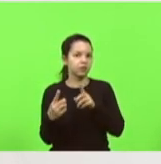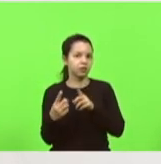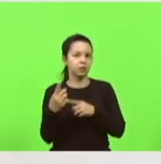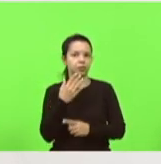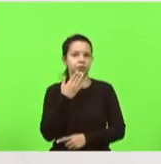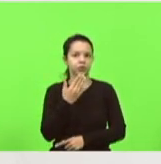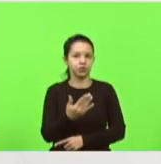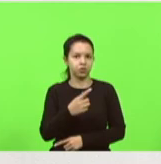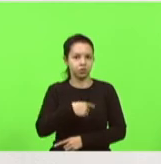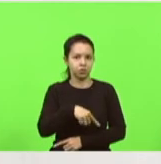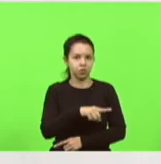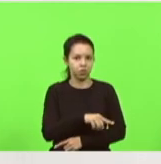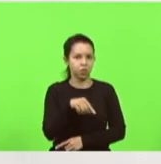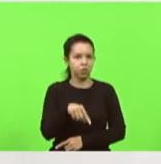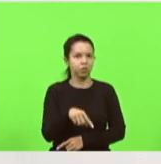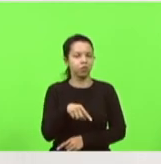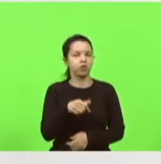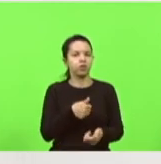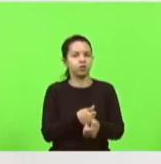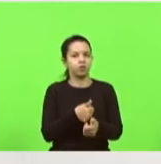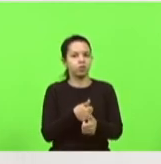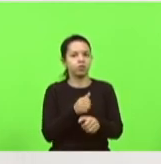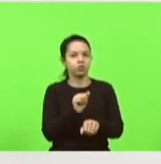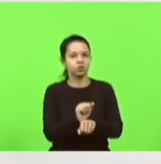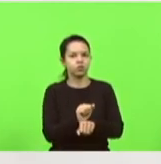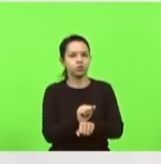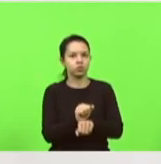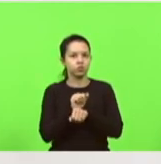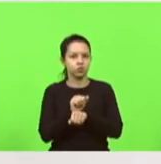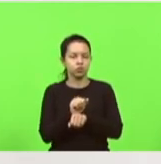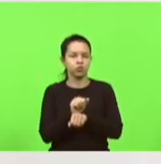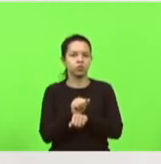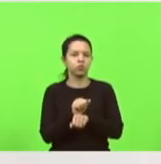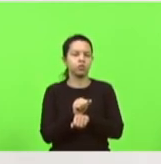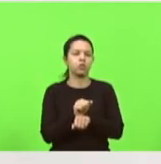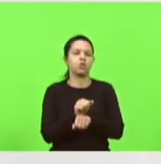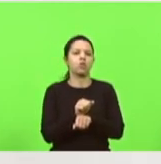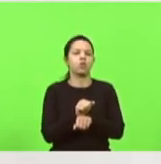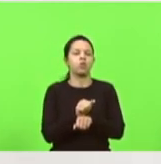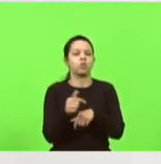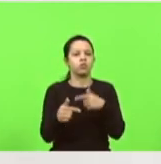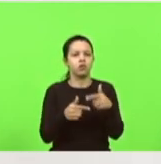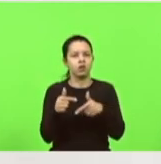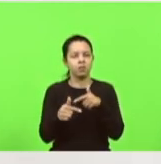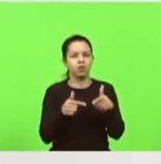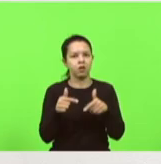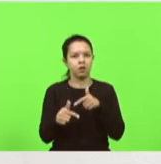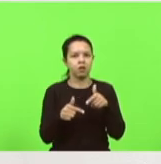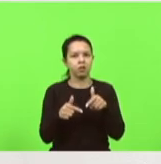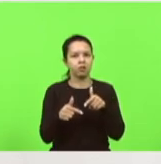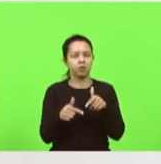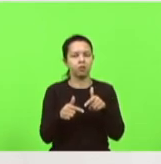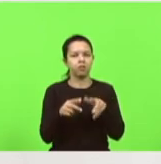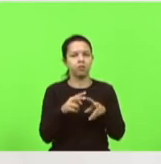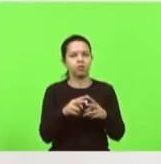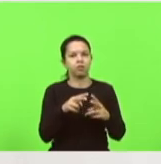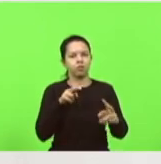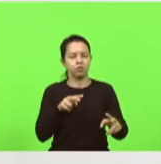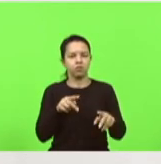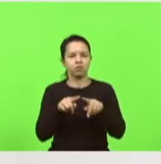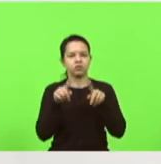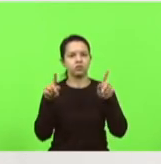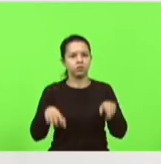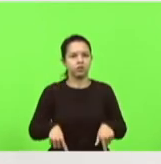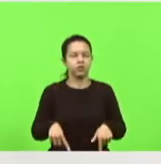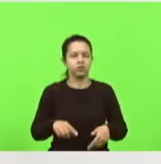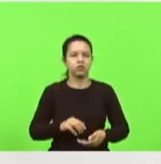nosso feito aqui nessa tribuna, suspendeu o home office, o trabalho em casa dos servidores.